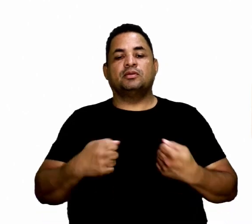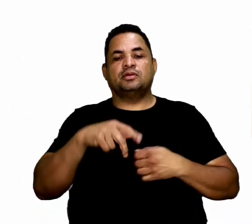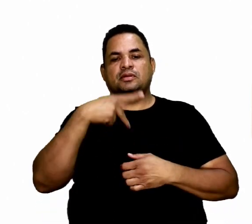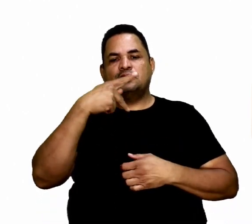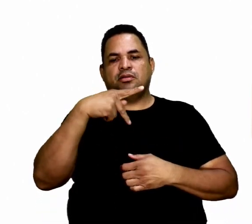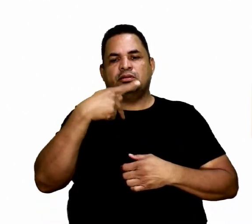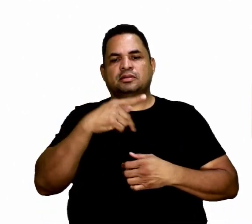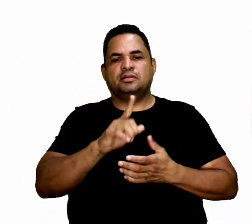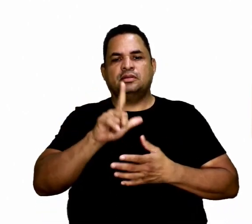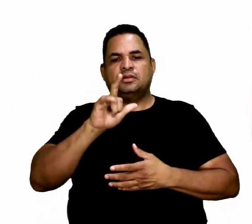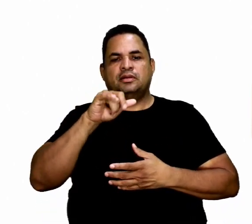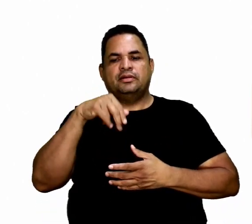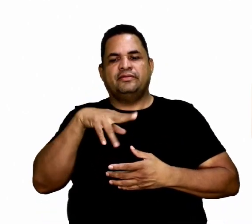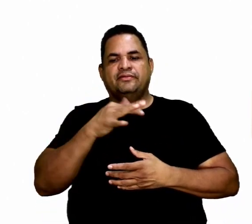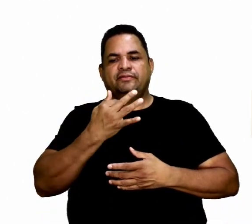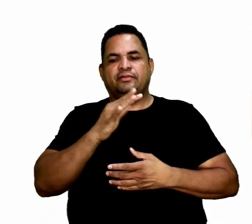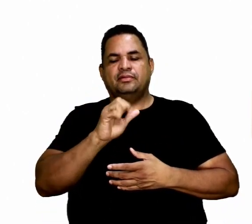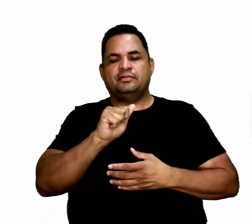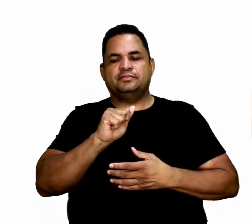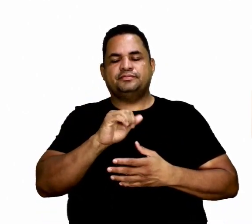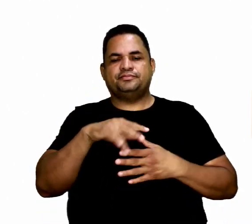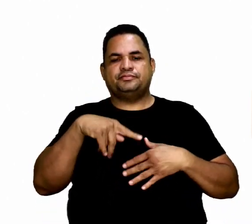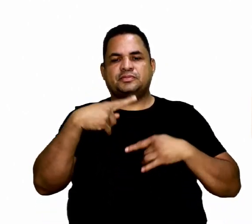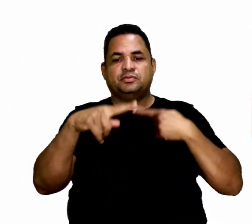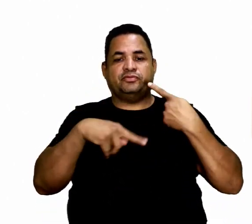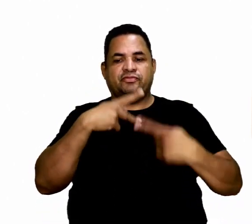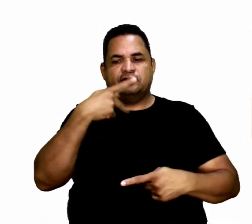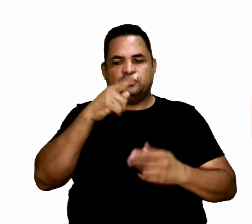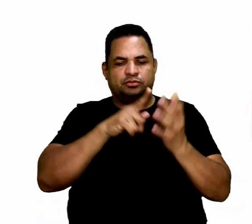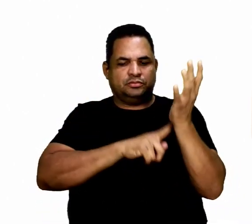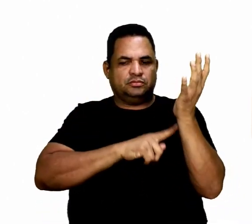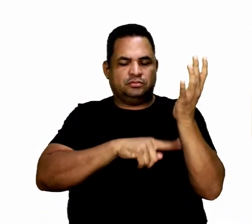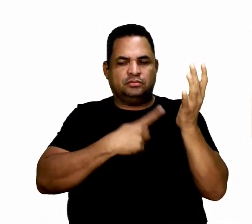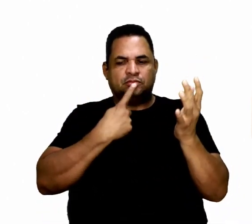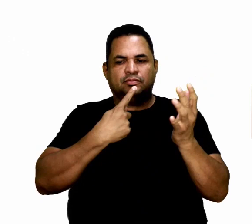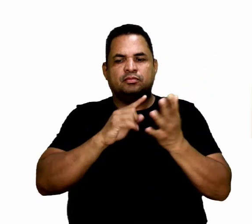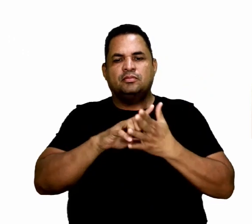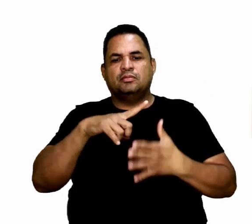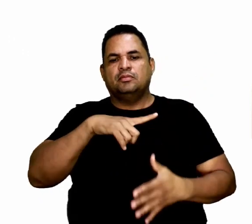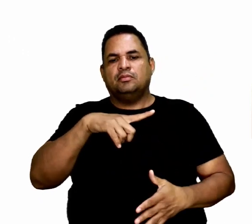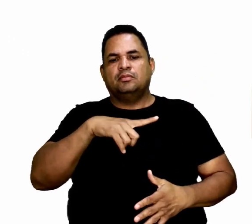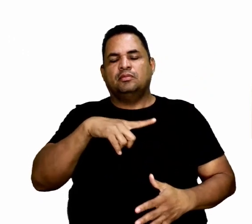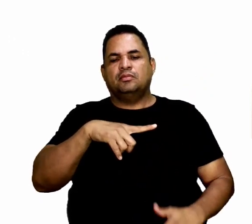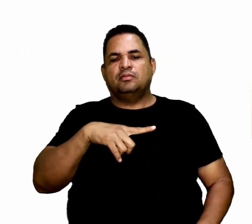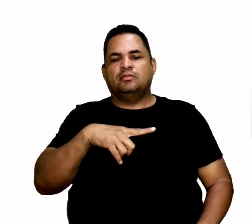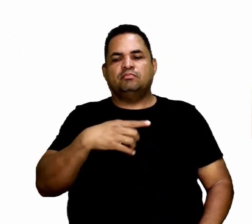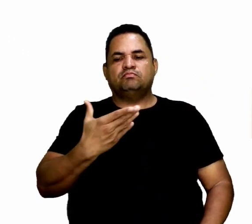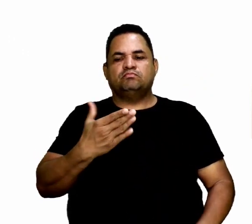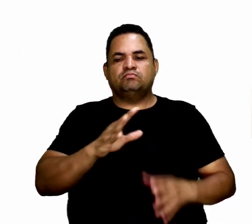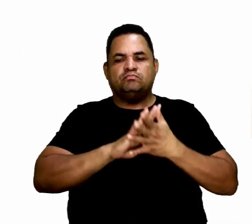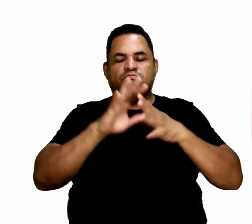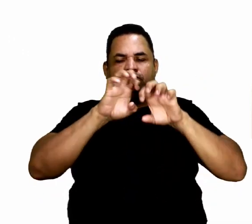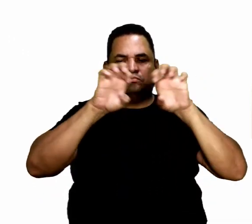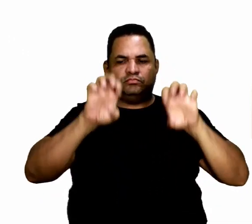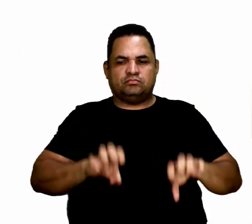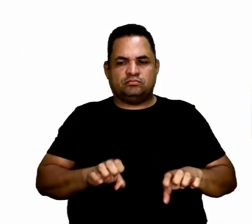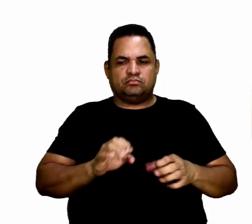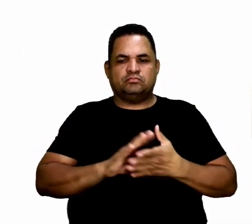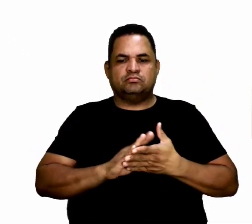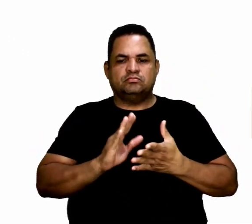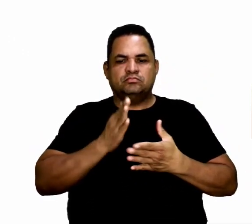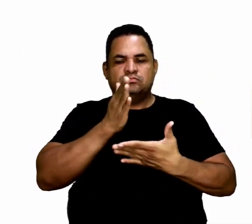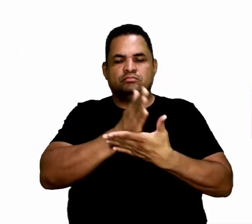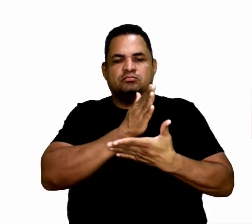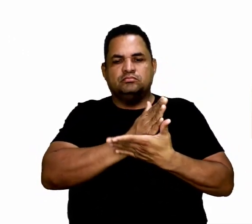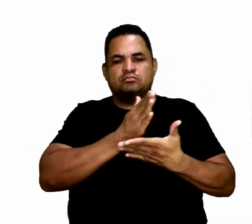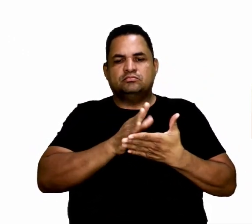linfa, você sabe que a gente vai falar sobre o sangue, né? Mas o sangue, ele tem uma estrutura, né? Uma subdivisão que